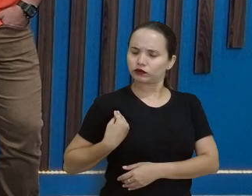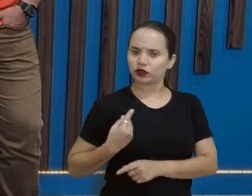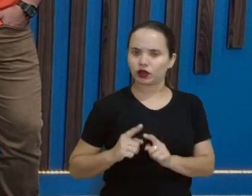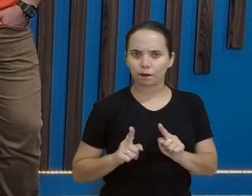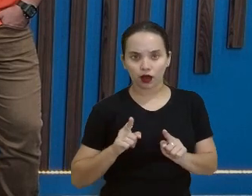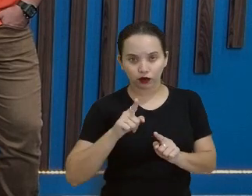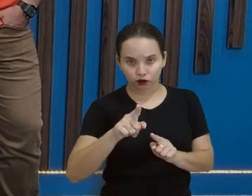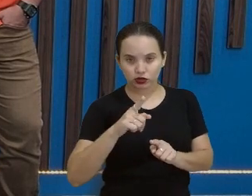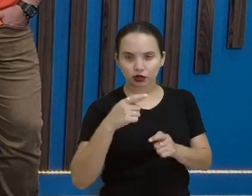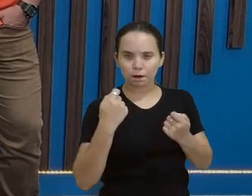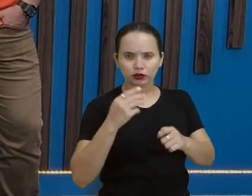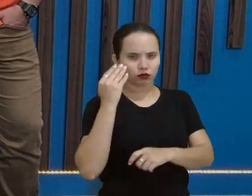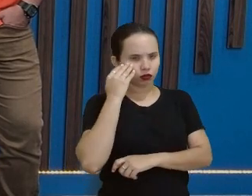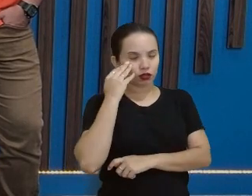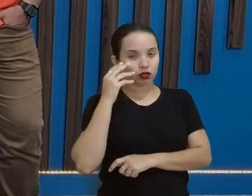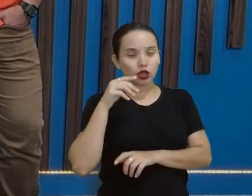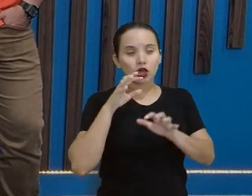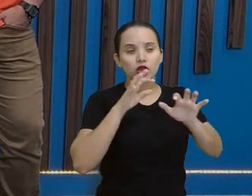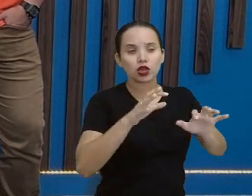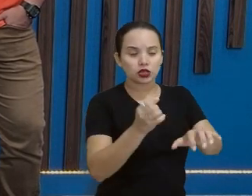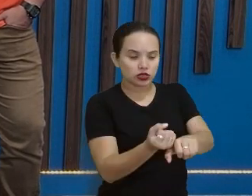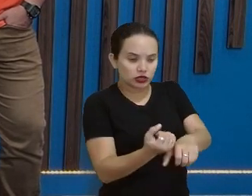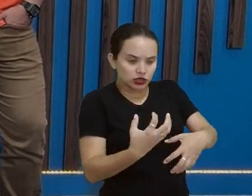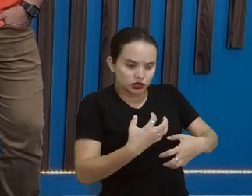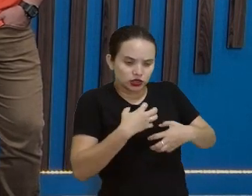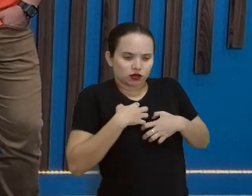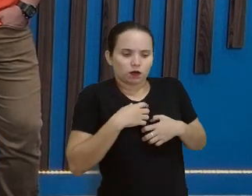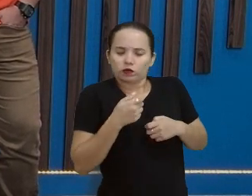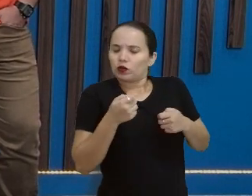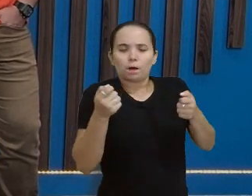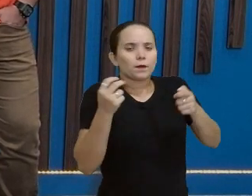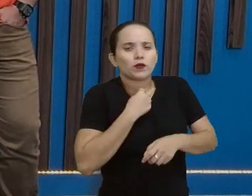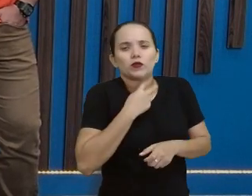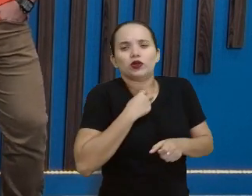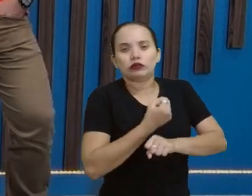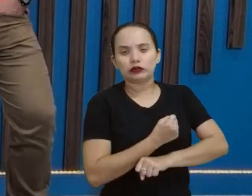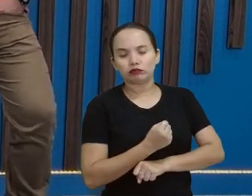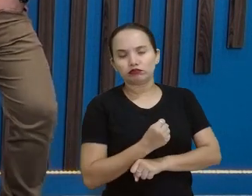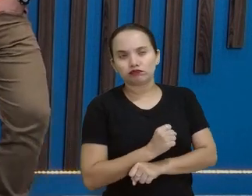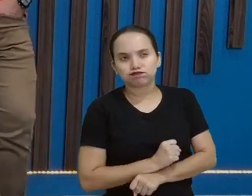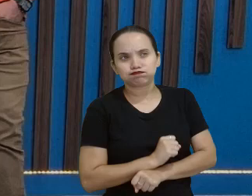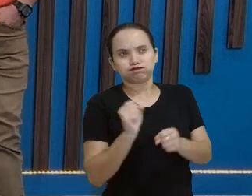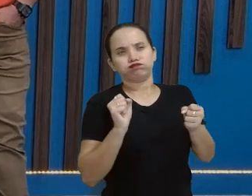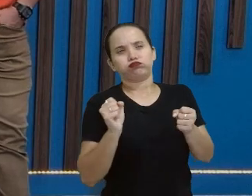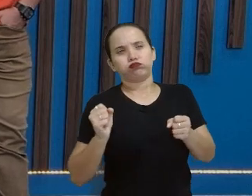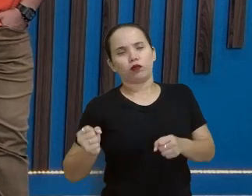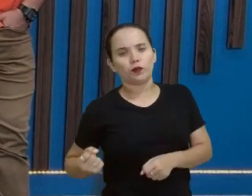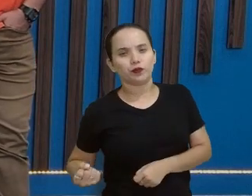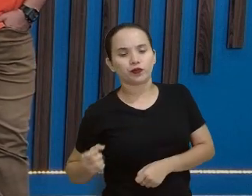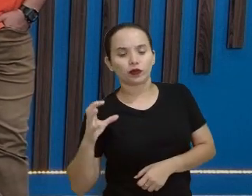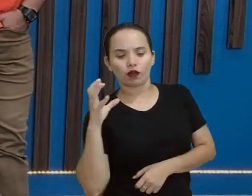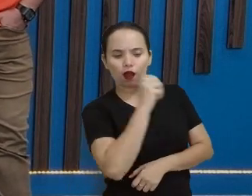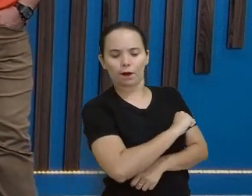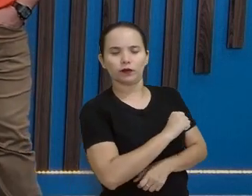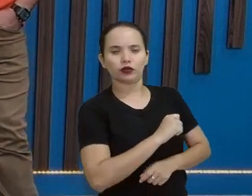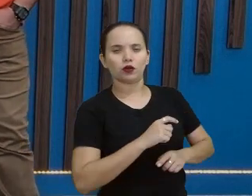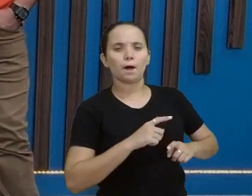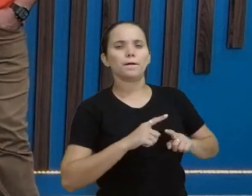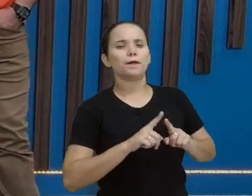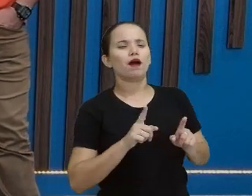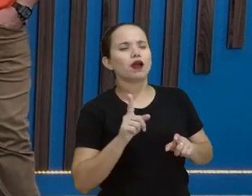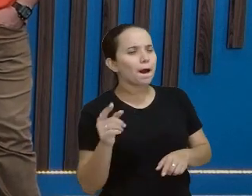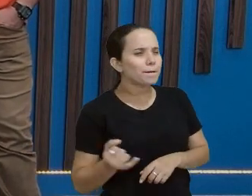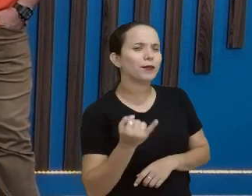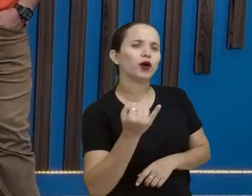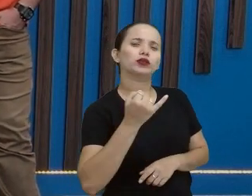da inteligência emocional é tão importante que a gente vai trazer muito rapidamente. A gente poderia ver muito mais, né,